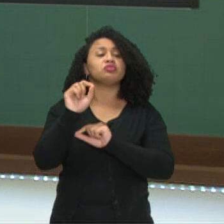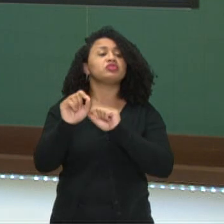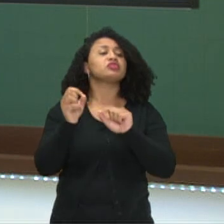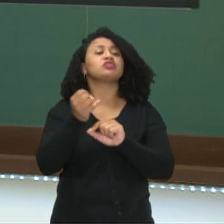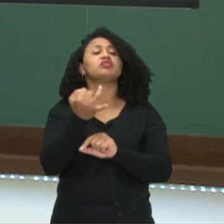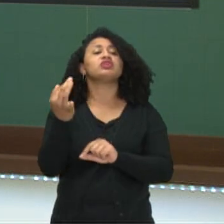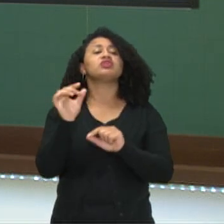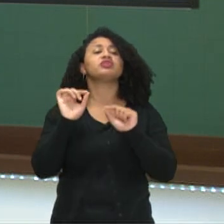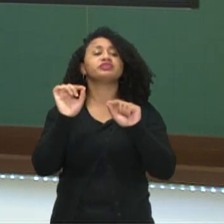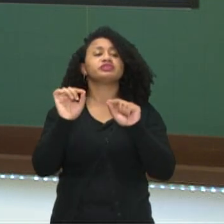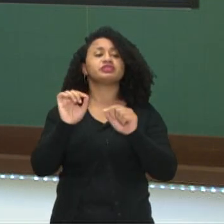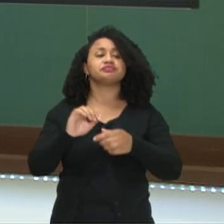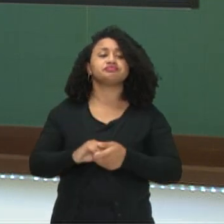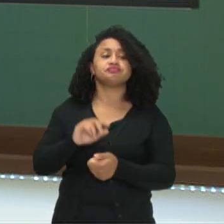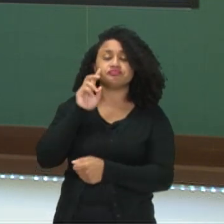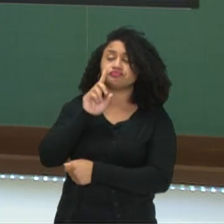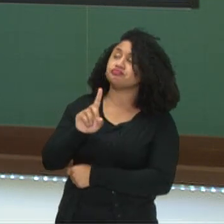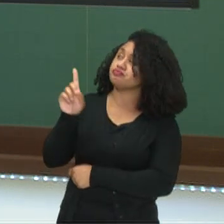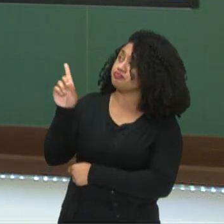33, tranquilo?